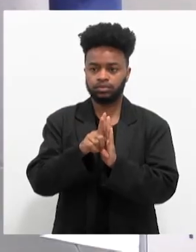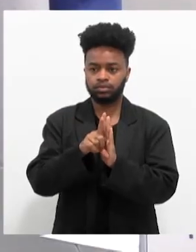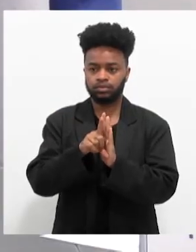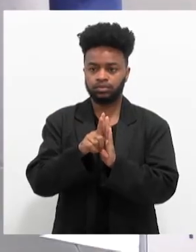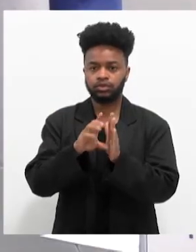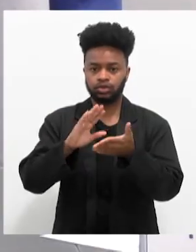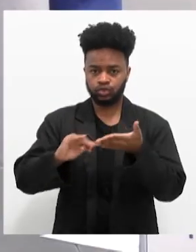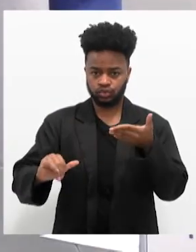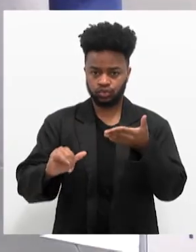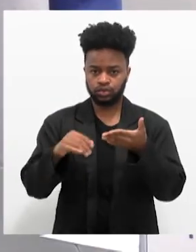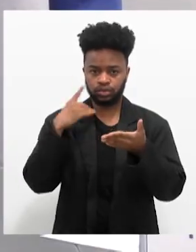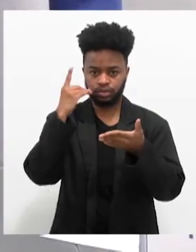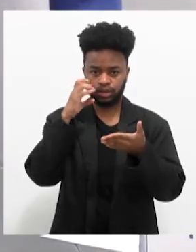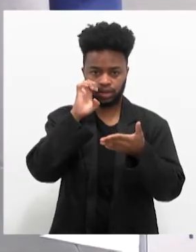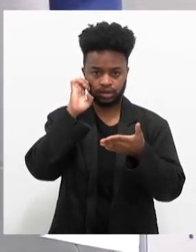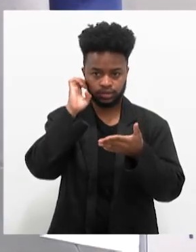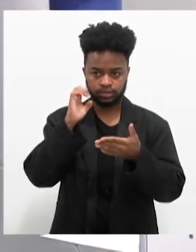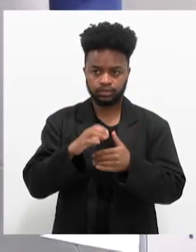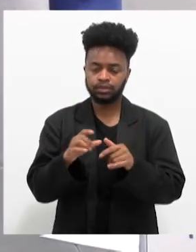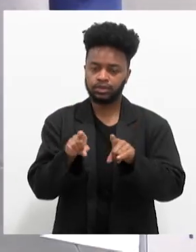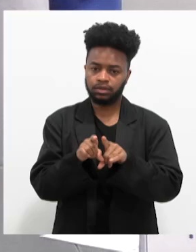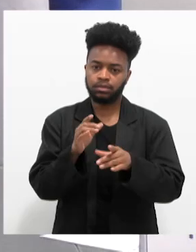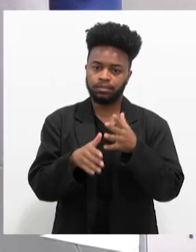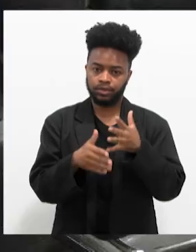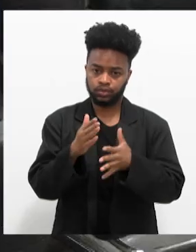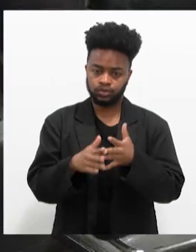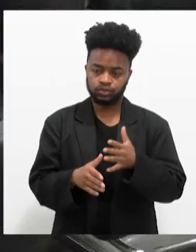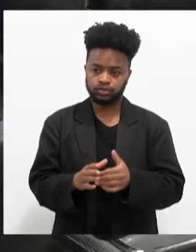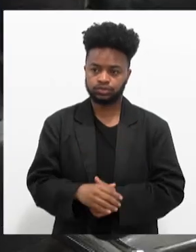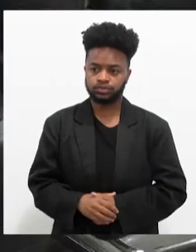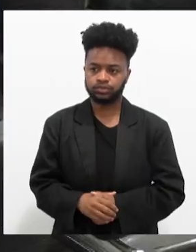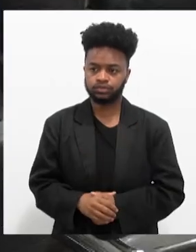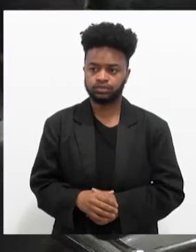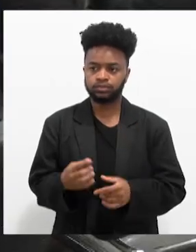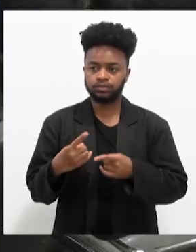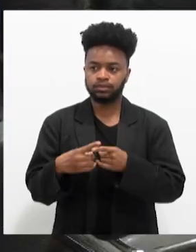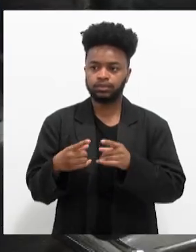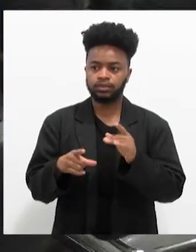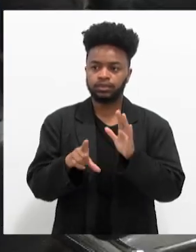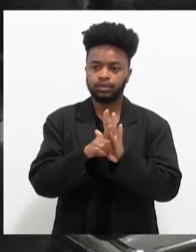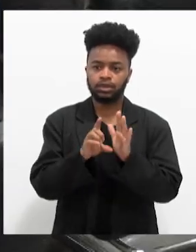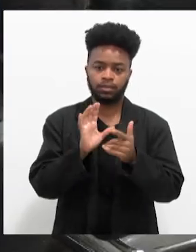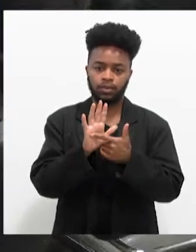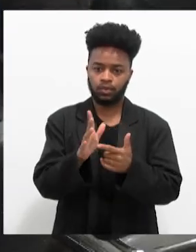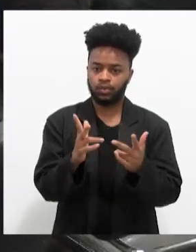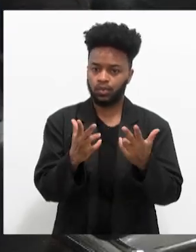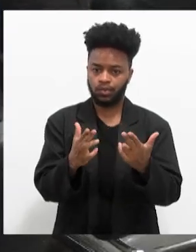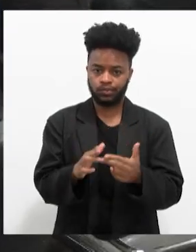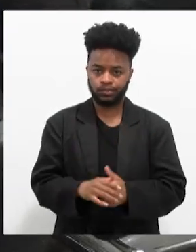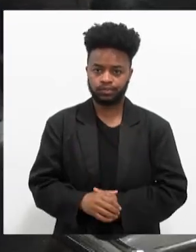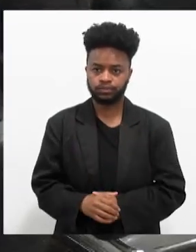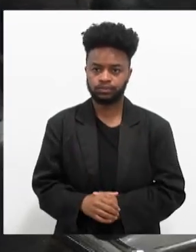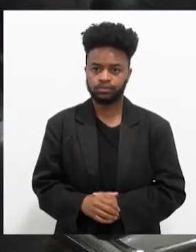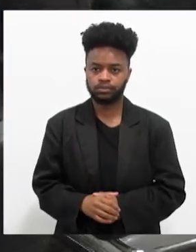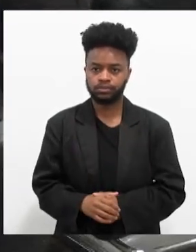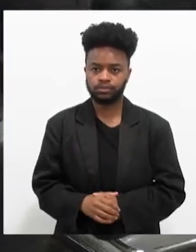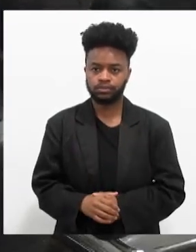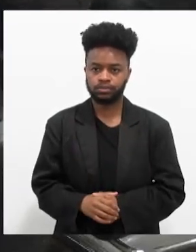Foi retirado pela deputada Élica. É que também era prejudicabilidade, porque a lei fala a mesma coisa. De forma clara, mas